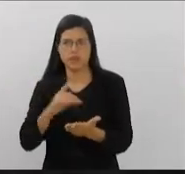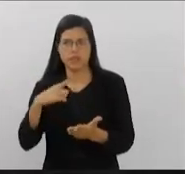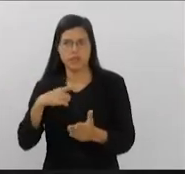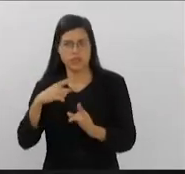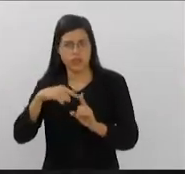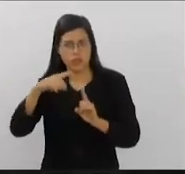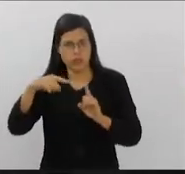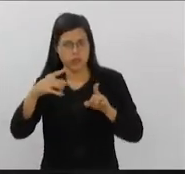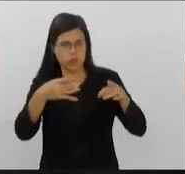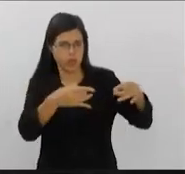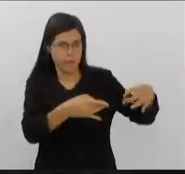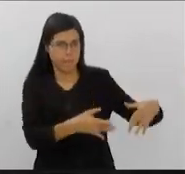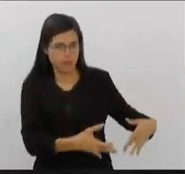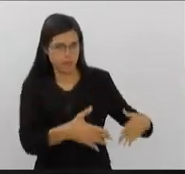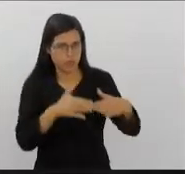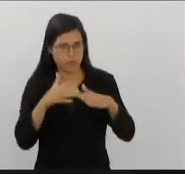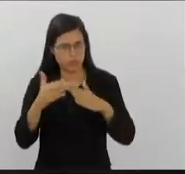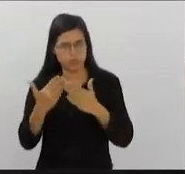de evasão escolar